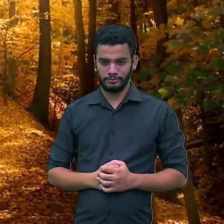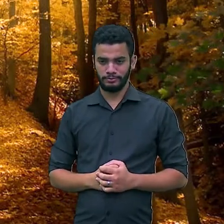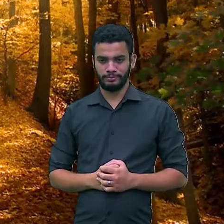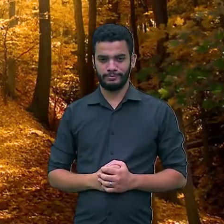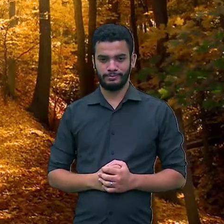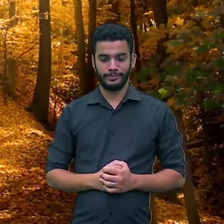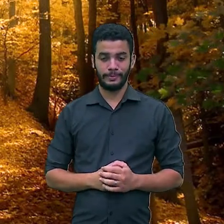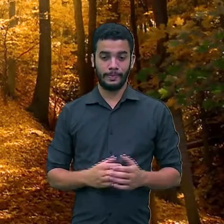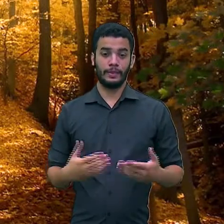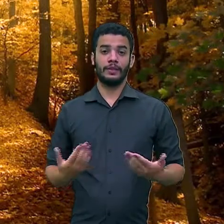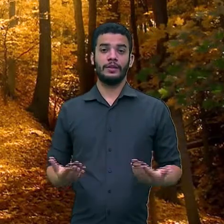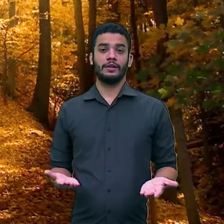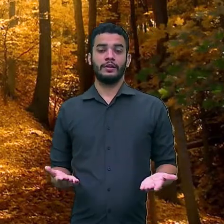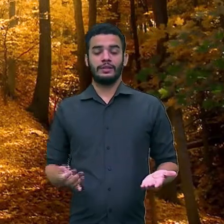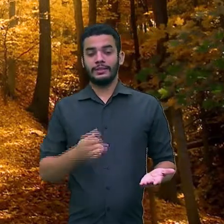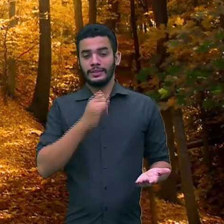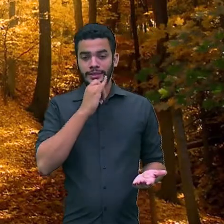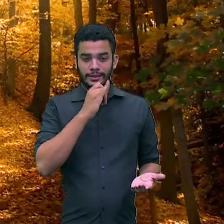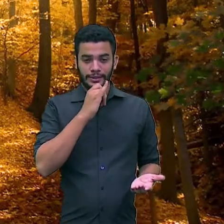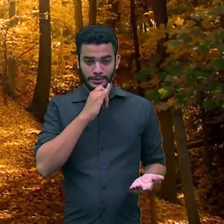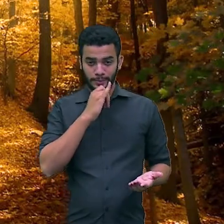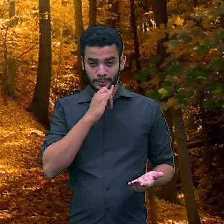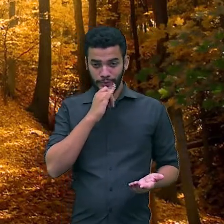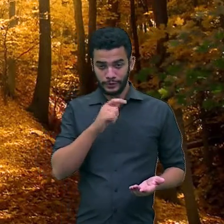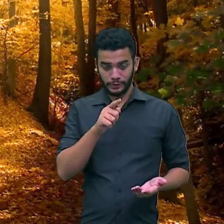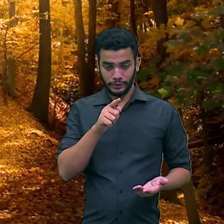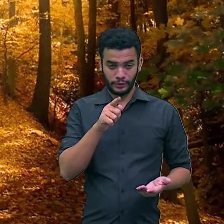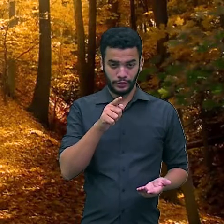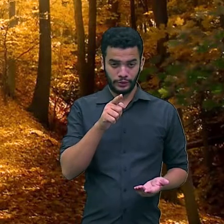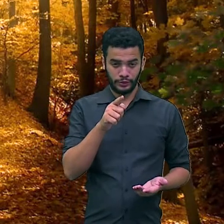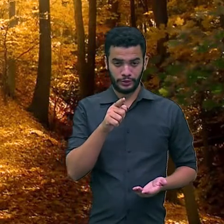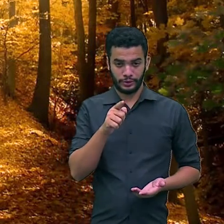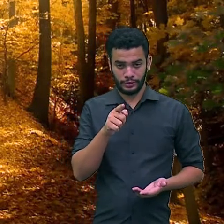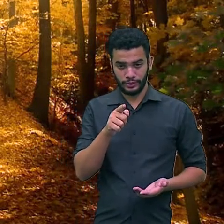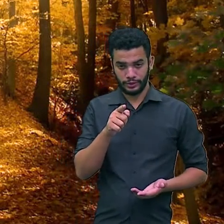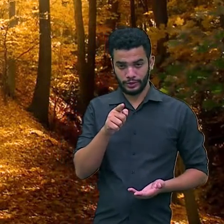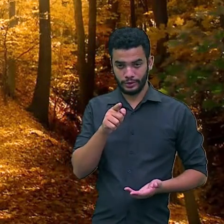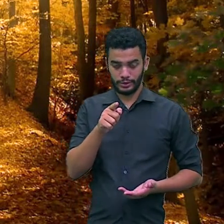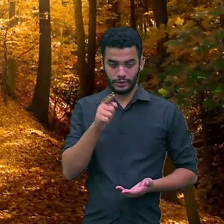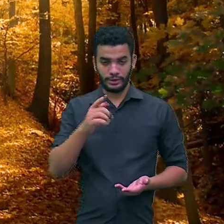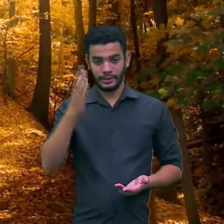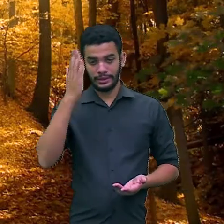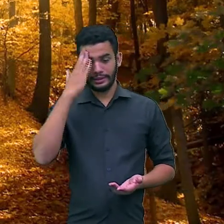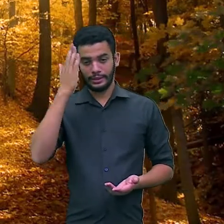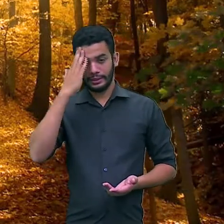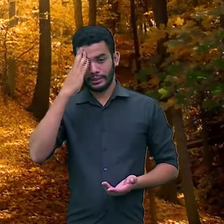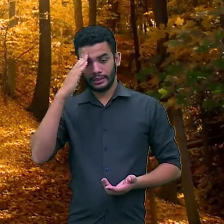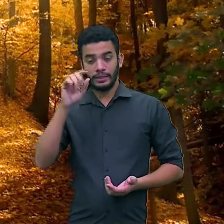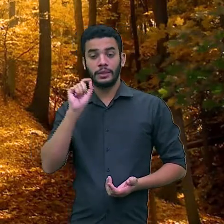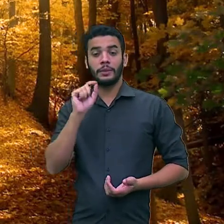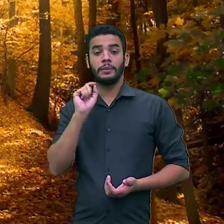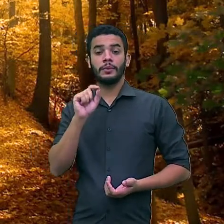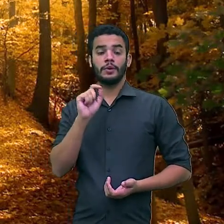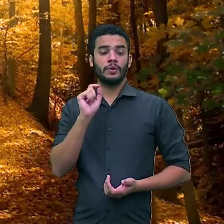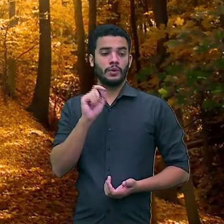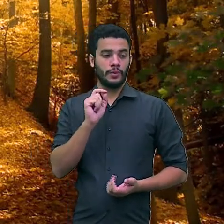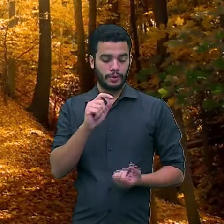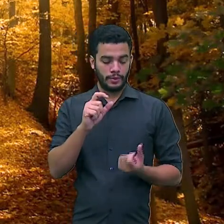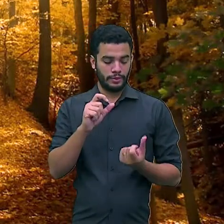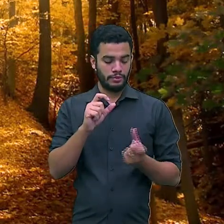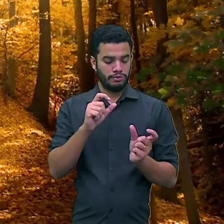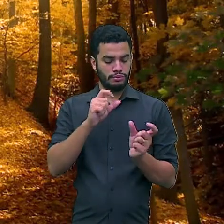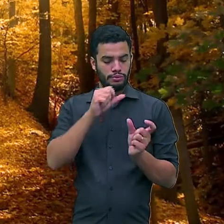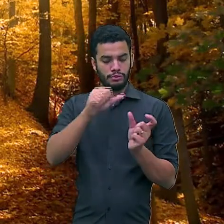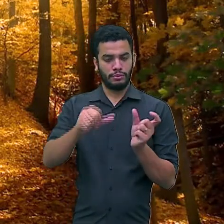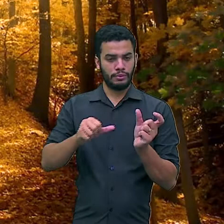Você saberá agora variação. O que é? Significa que variam de acordo com os